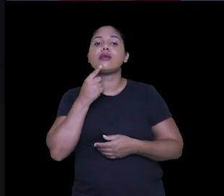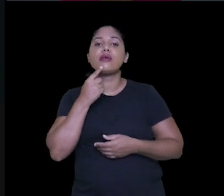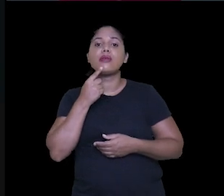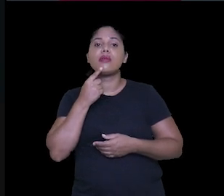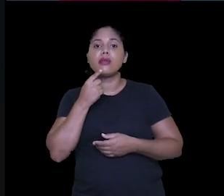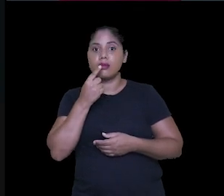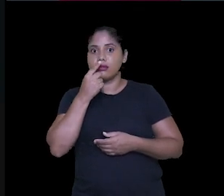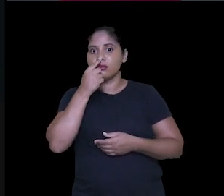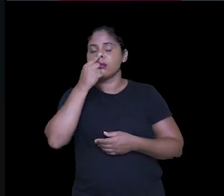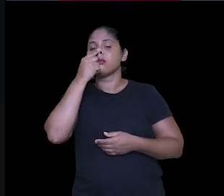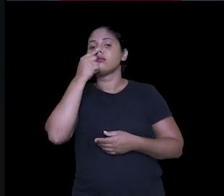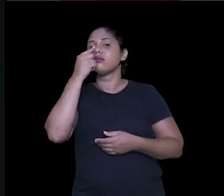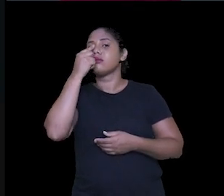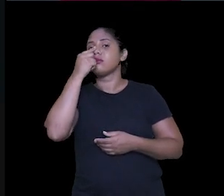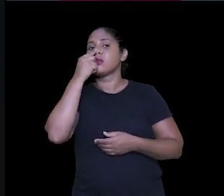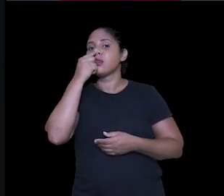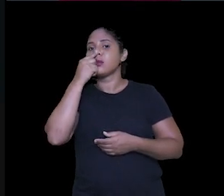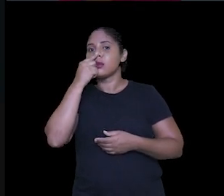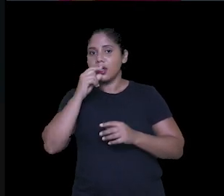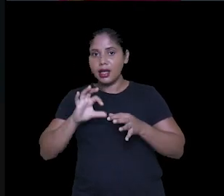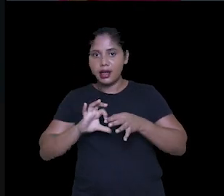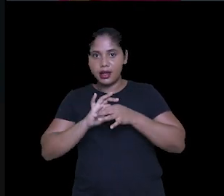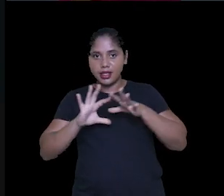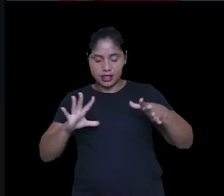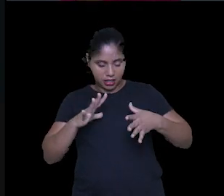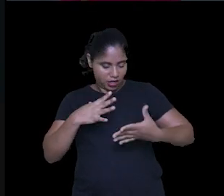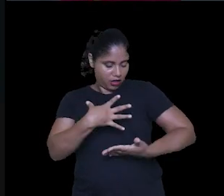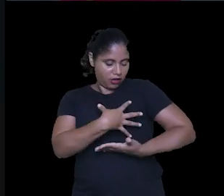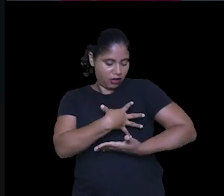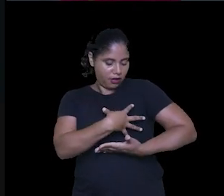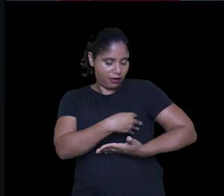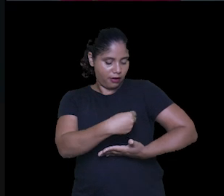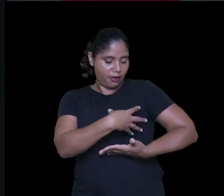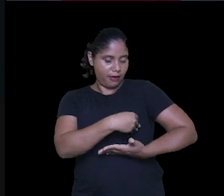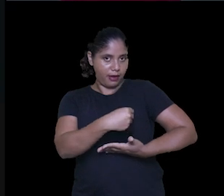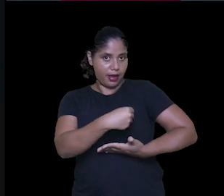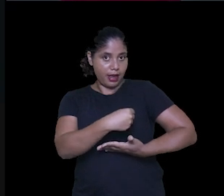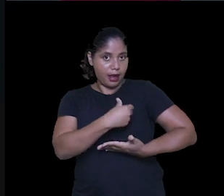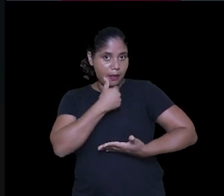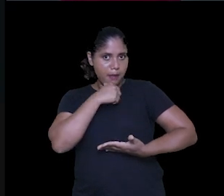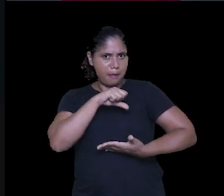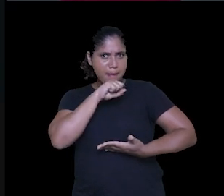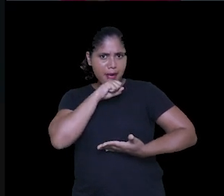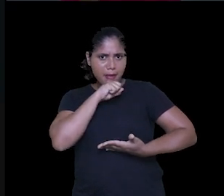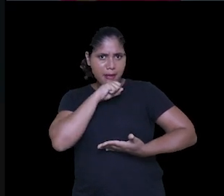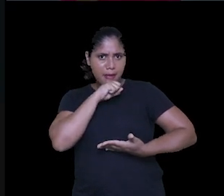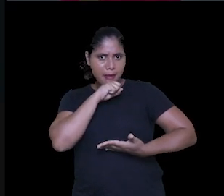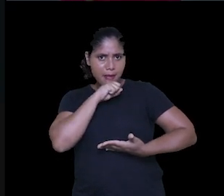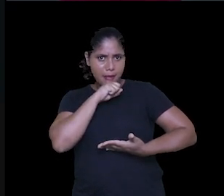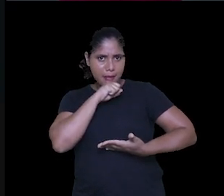inferior. A mãe, ela pode ouvir o bebê deglutindo, mas ela não deve ouvir estalidos.